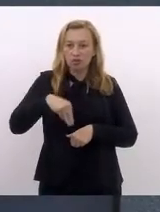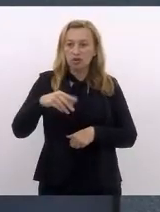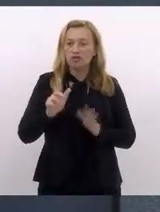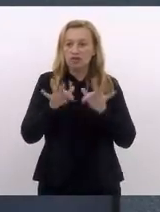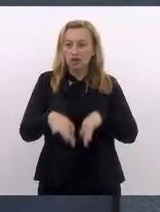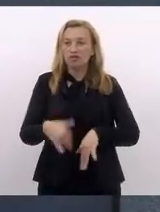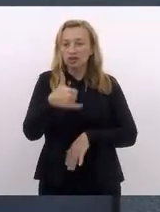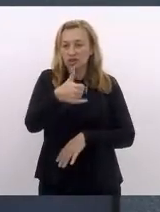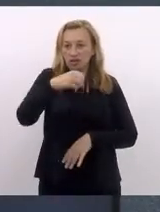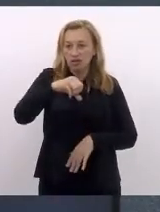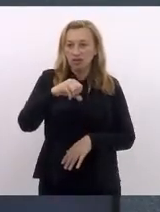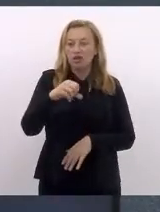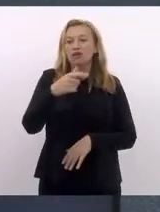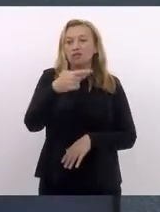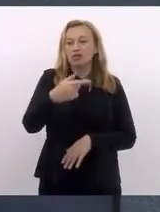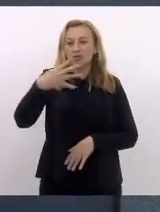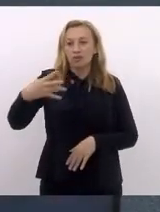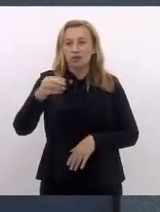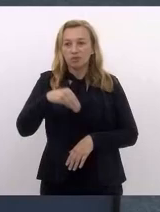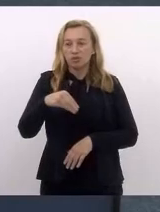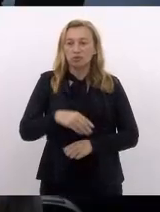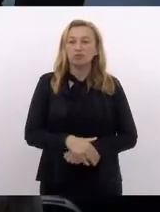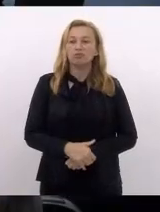encerrou seus 19:24